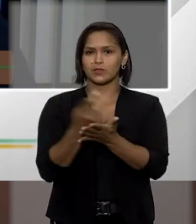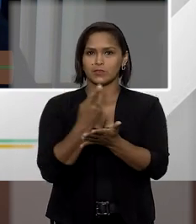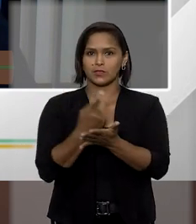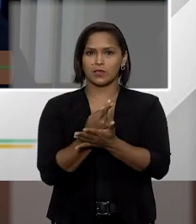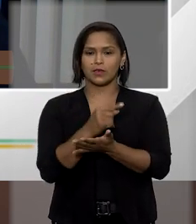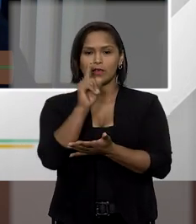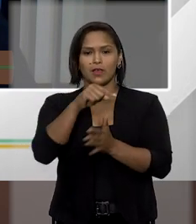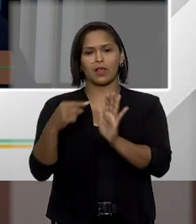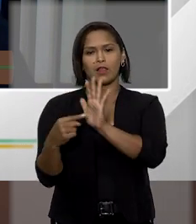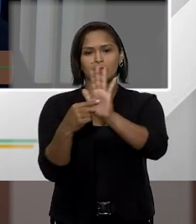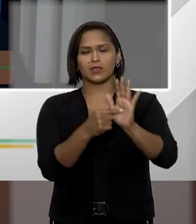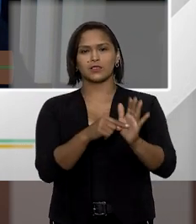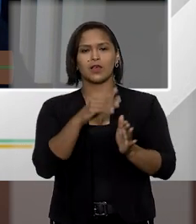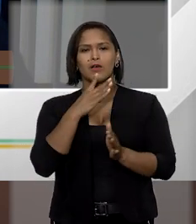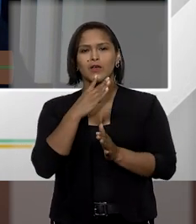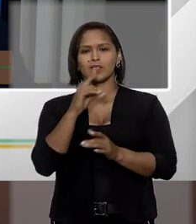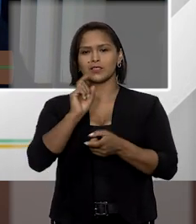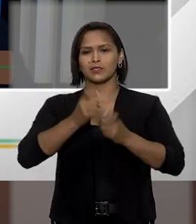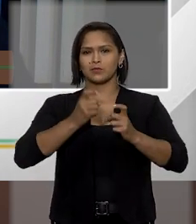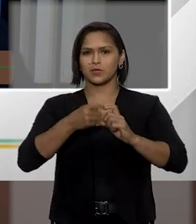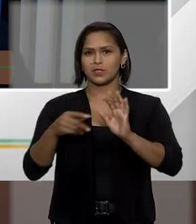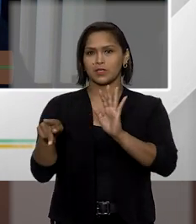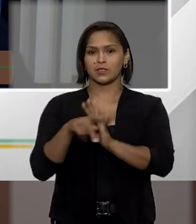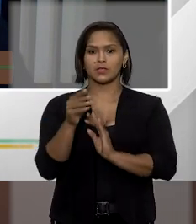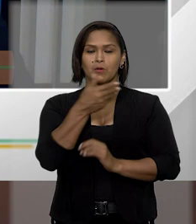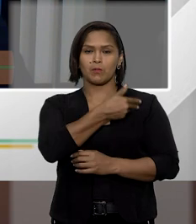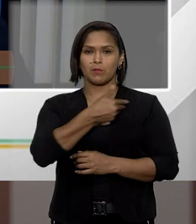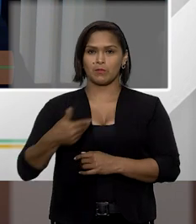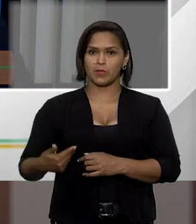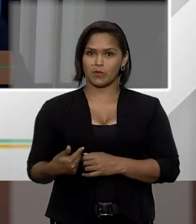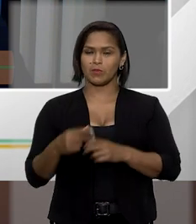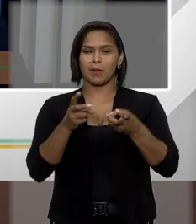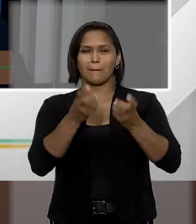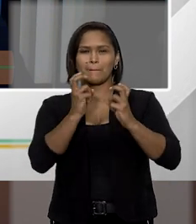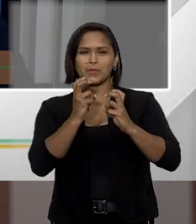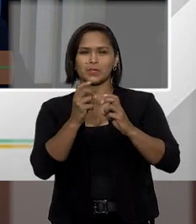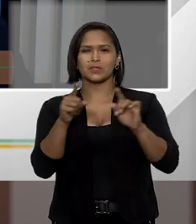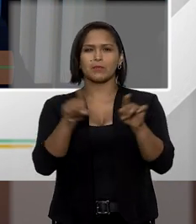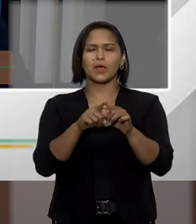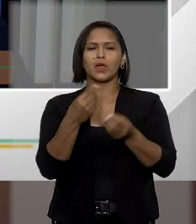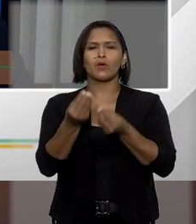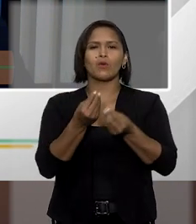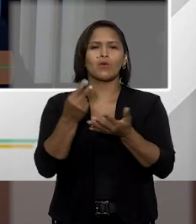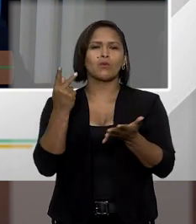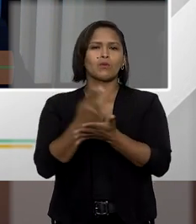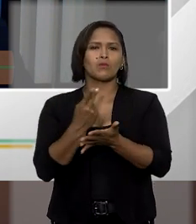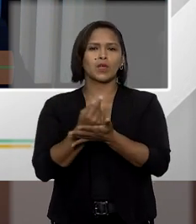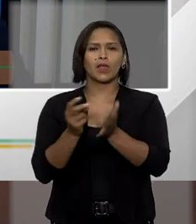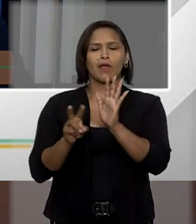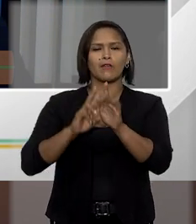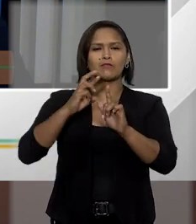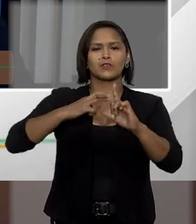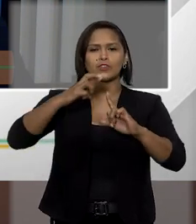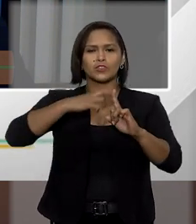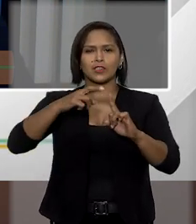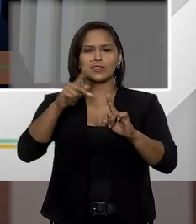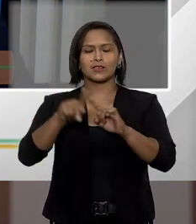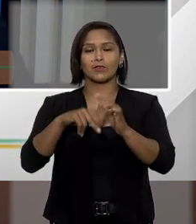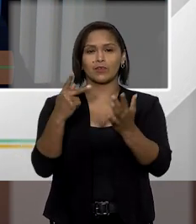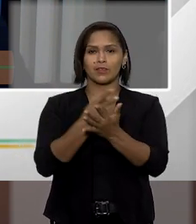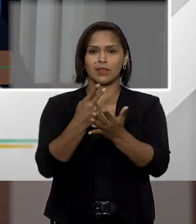corrupção, trazendo ao conhecimento da administração pública, da persecução em razão da investigação daquele ato